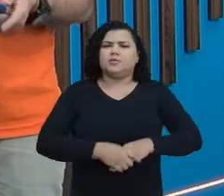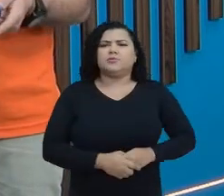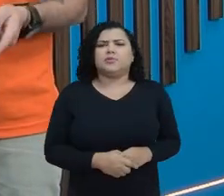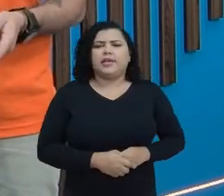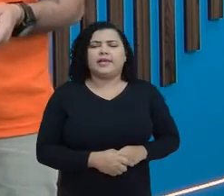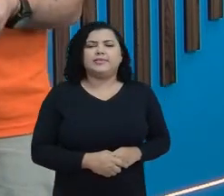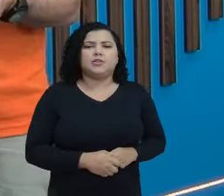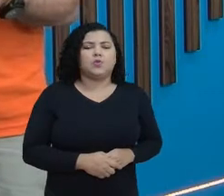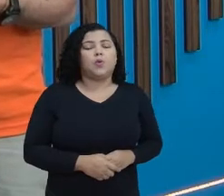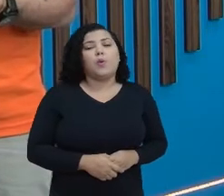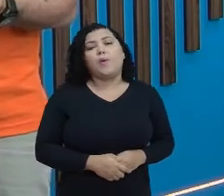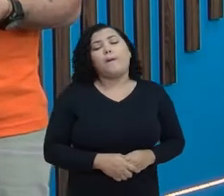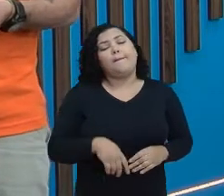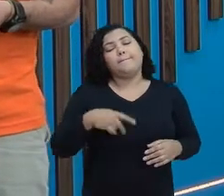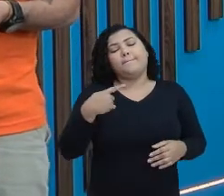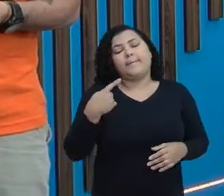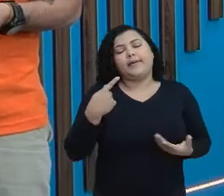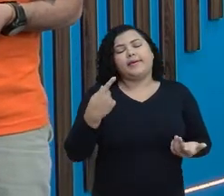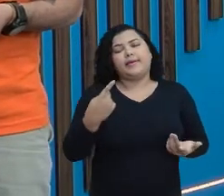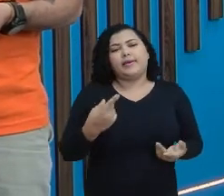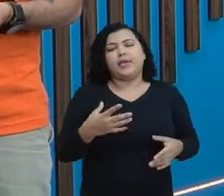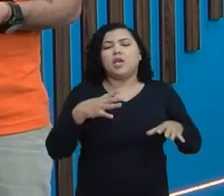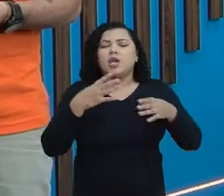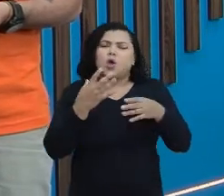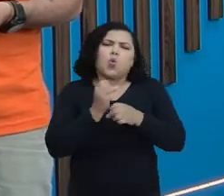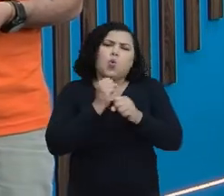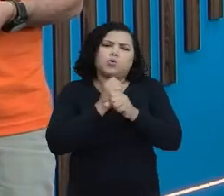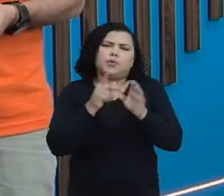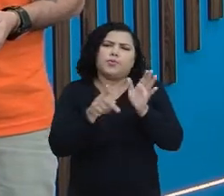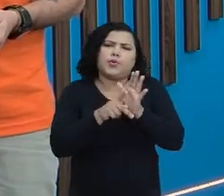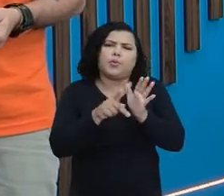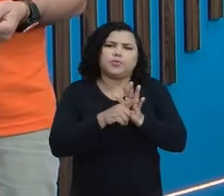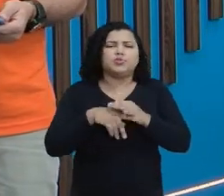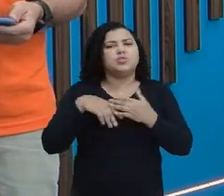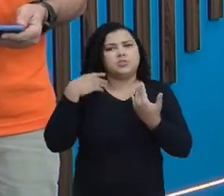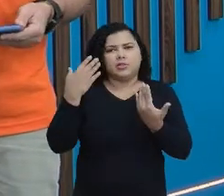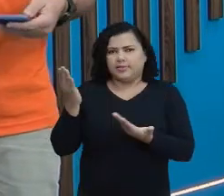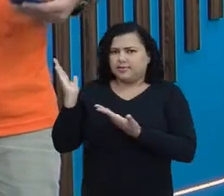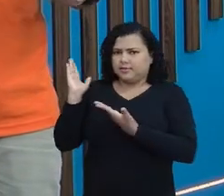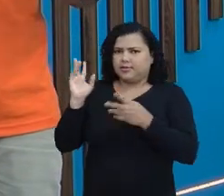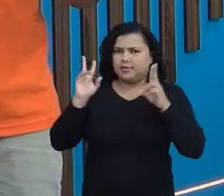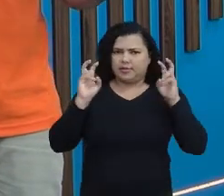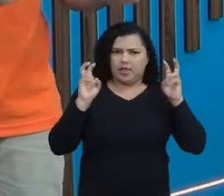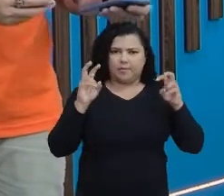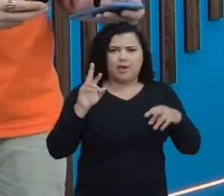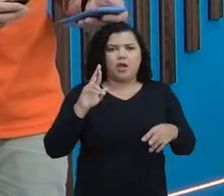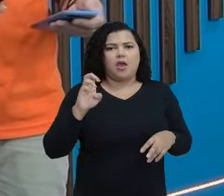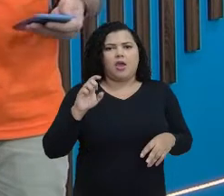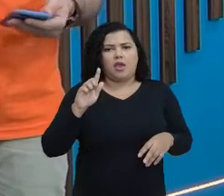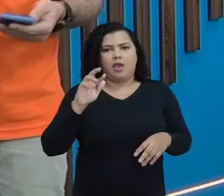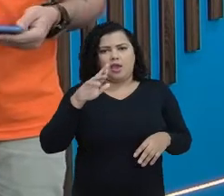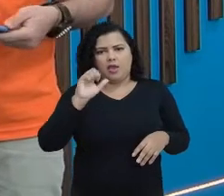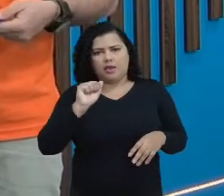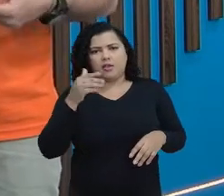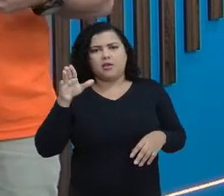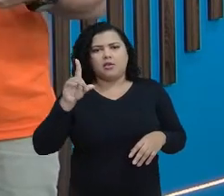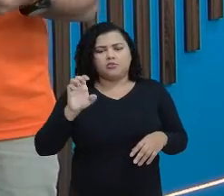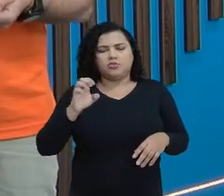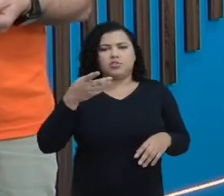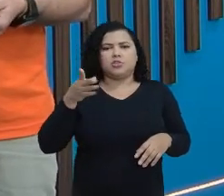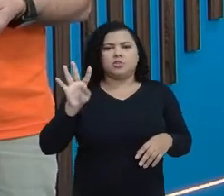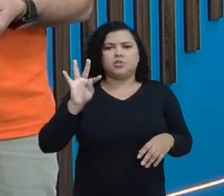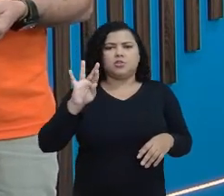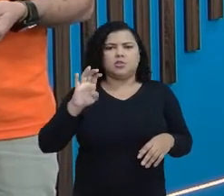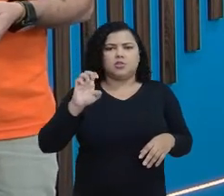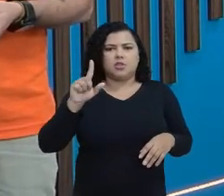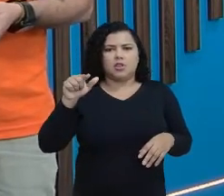como problemas de regra de 3 vão estar em situações como essa daí. É obviamente que na próxima aula a gente vai trabalhar com